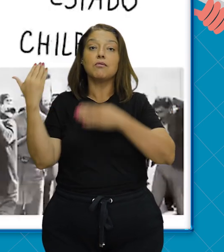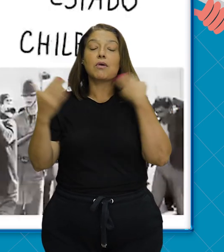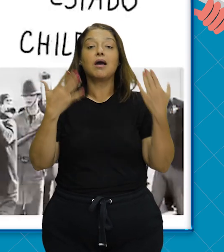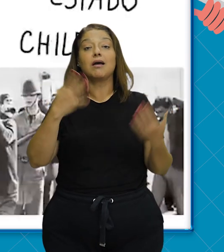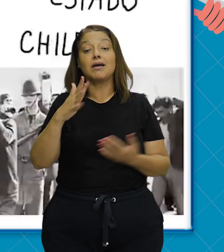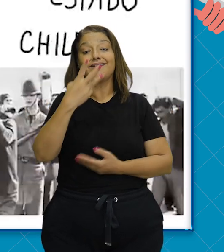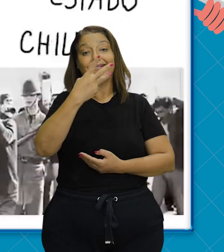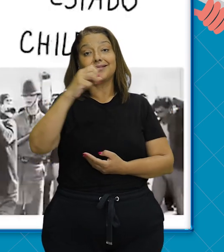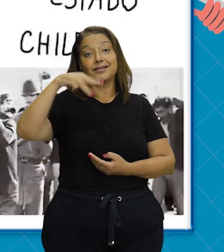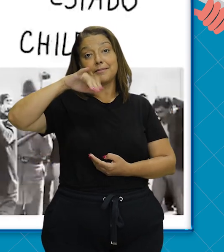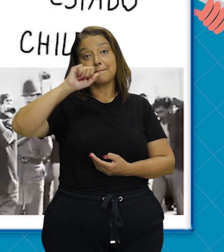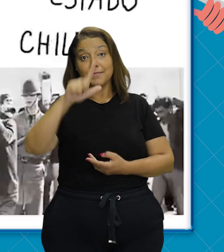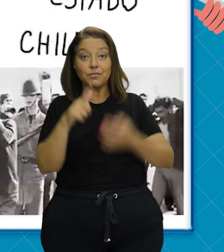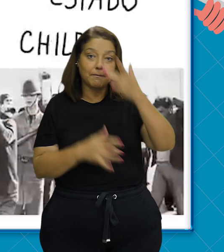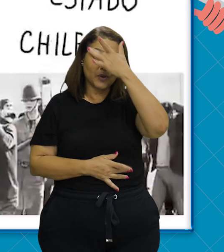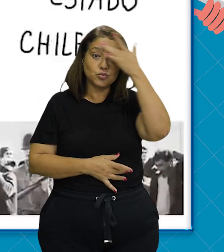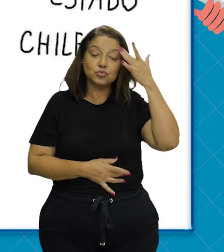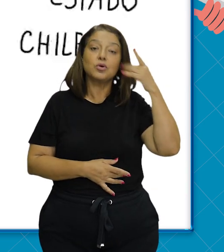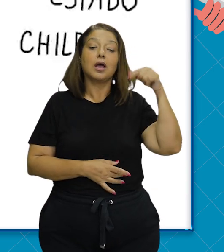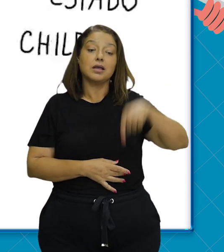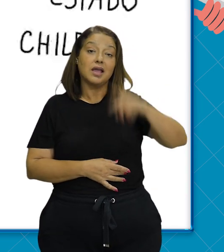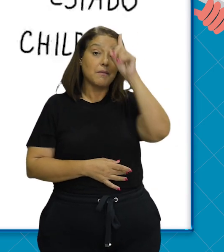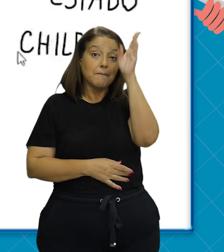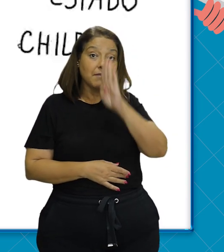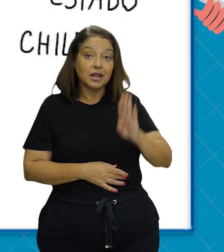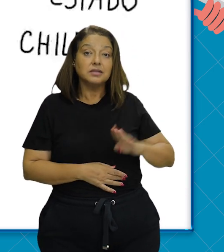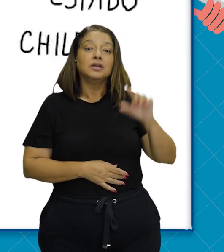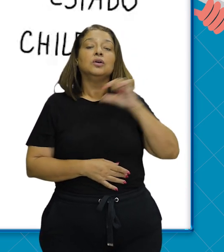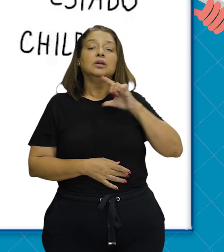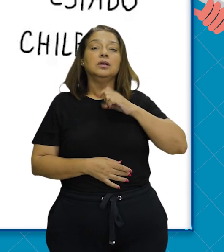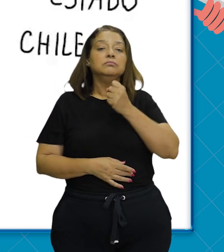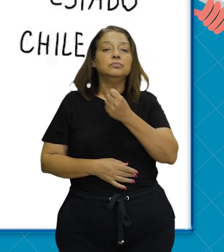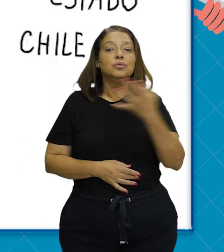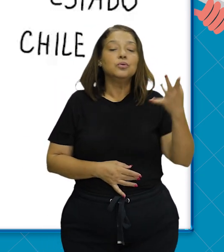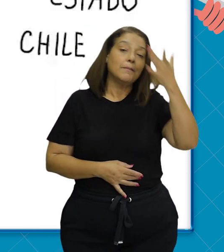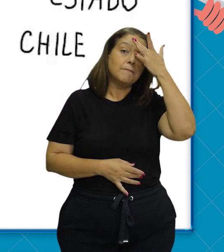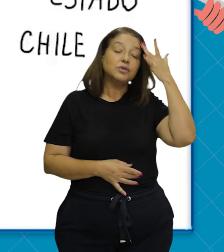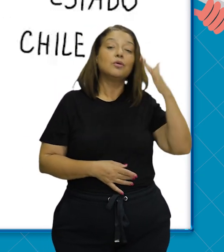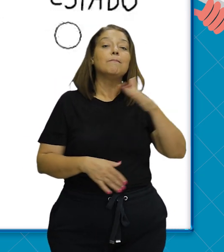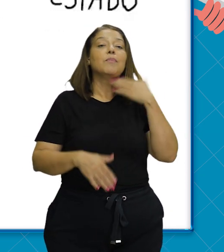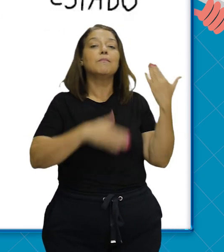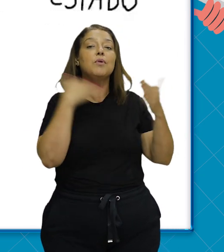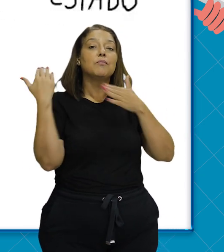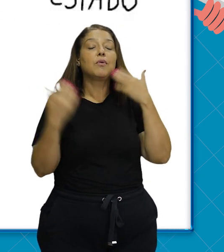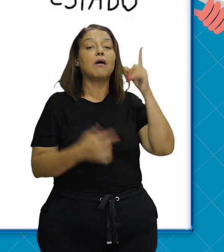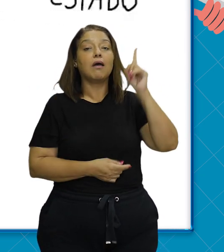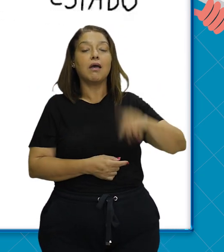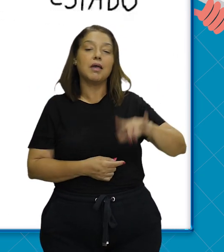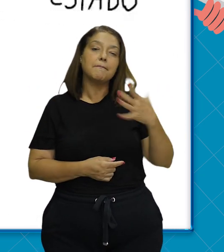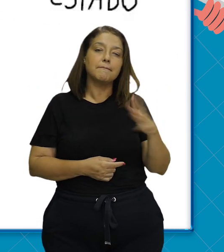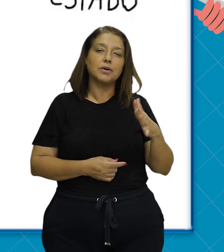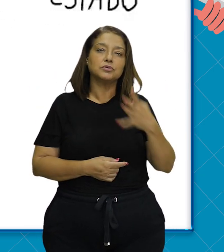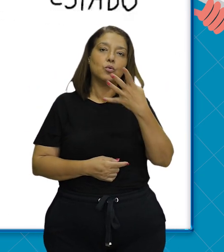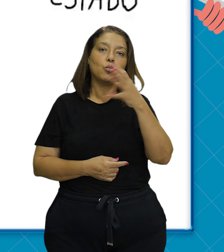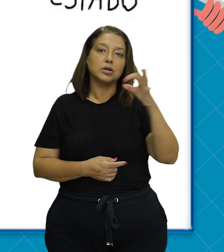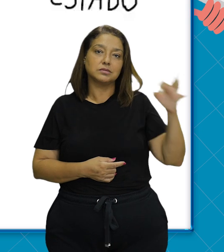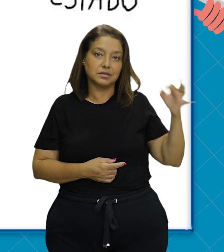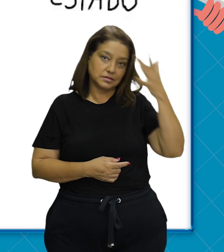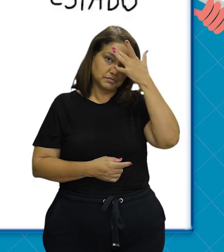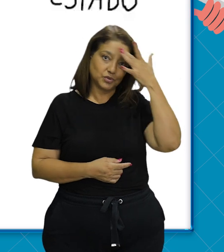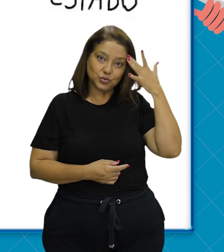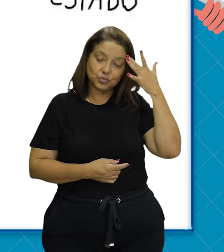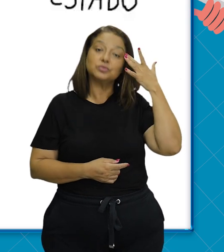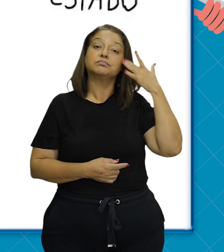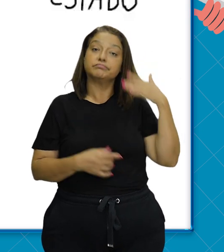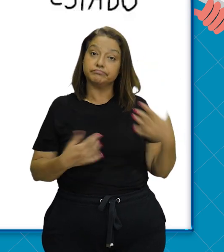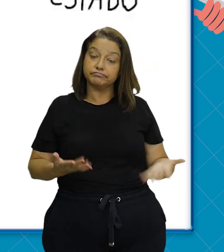até 30 mil pessoas. Enquanto isso, no Brasil, os números oficiais de pessoas executadas é de aproximadamente 400